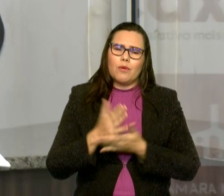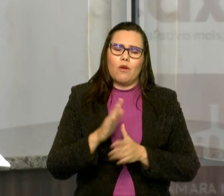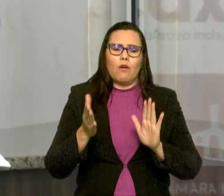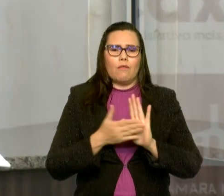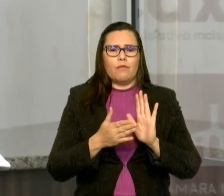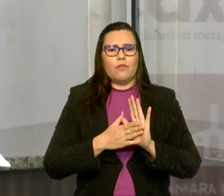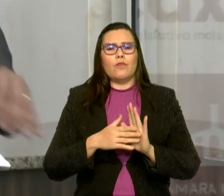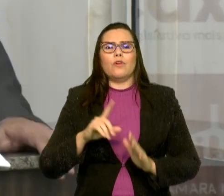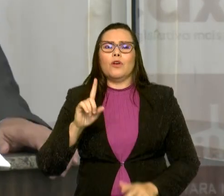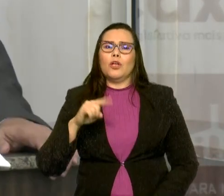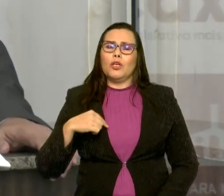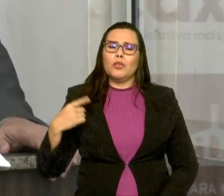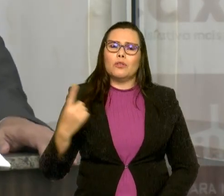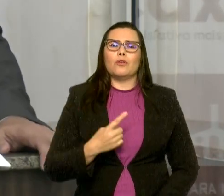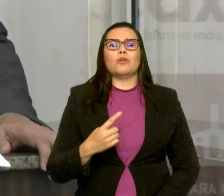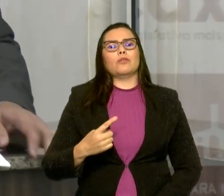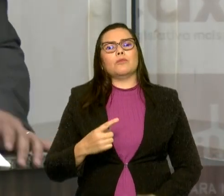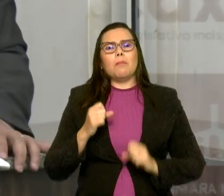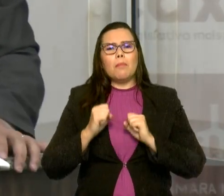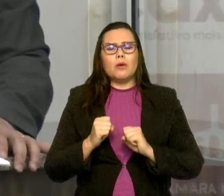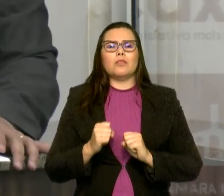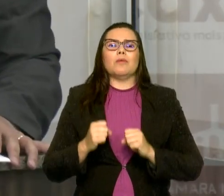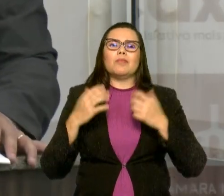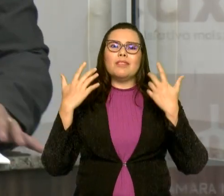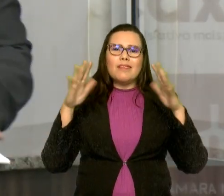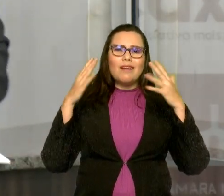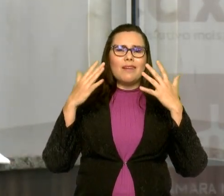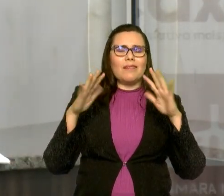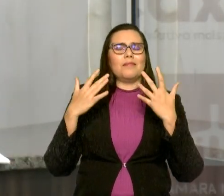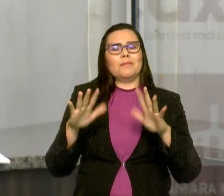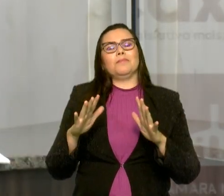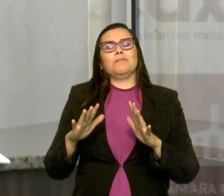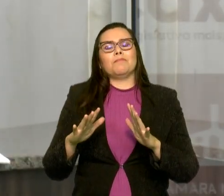Dias, elaborada e aprovada aqui no município de Caxias. Muito obrigado.